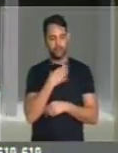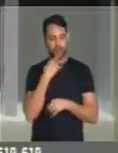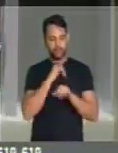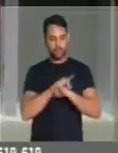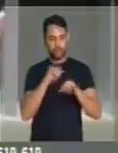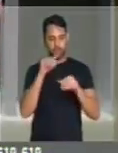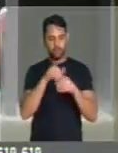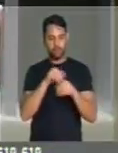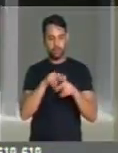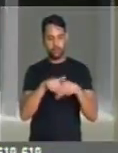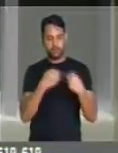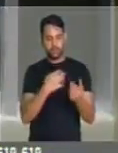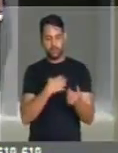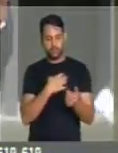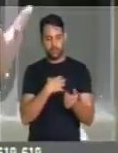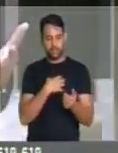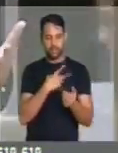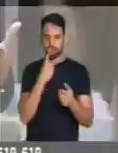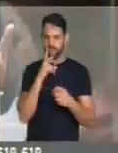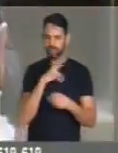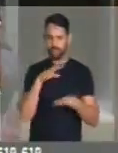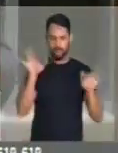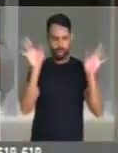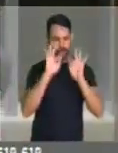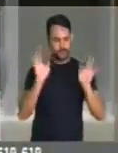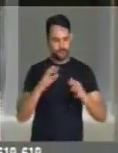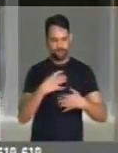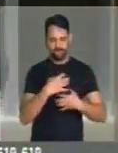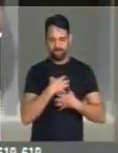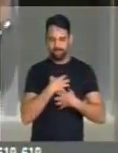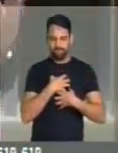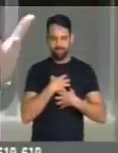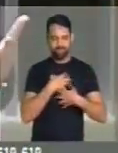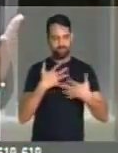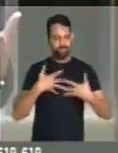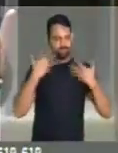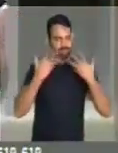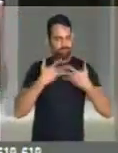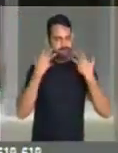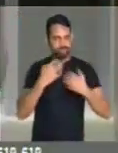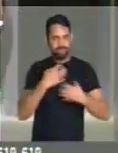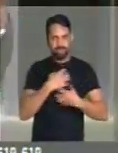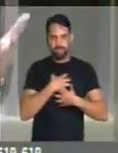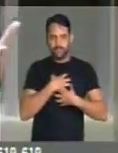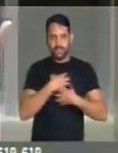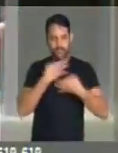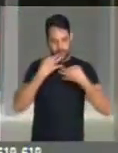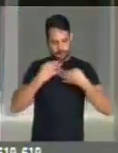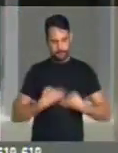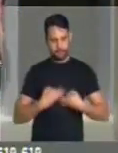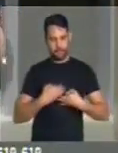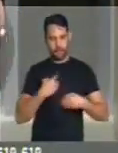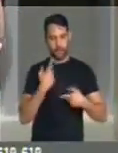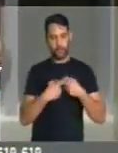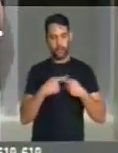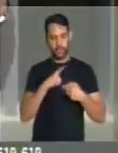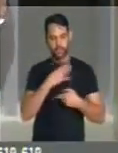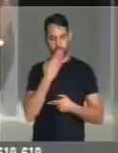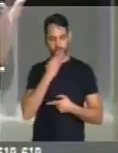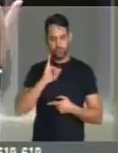campanha extremamente engrandecido, extremamente honrado e dignificado por ter